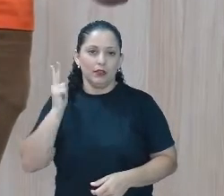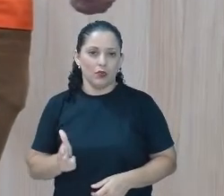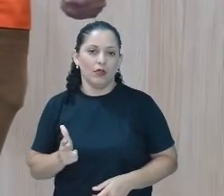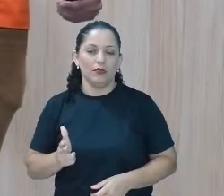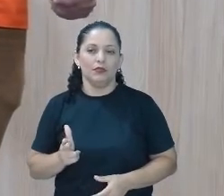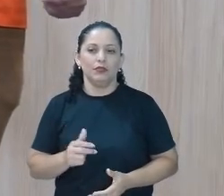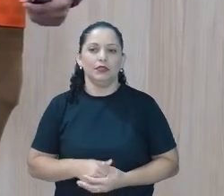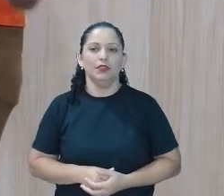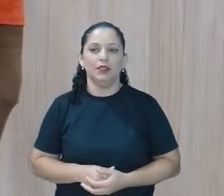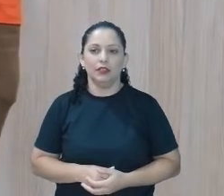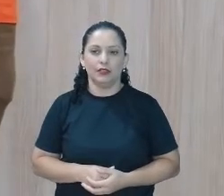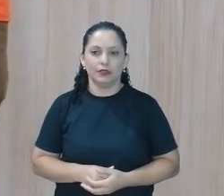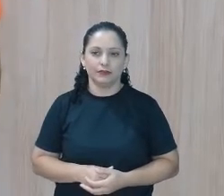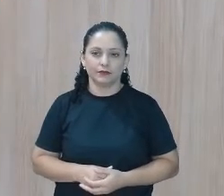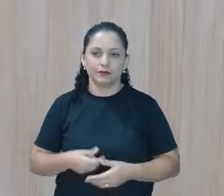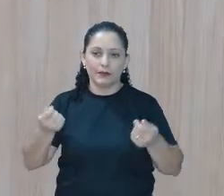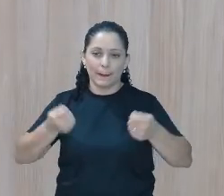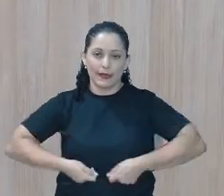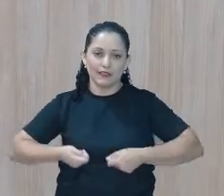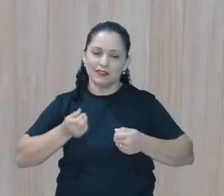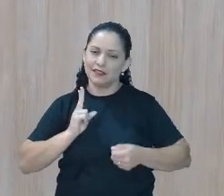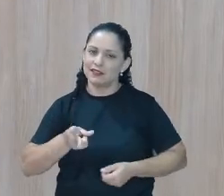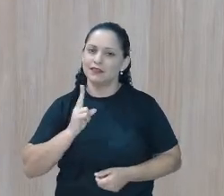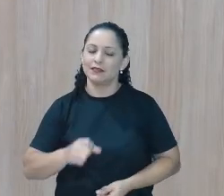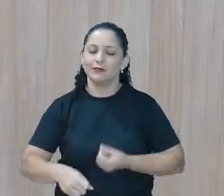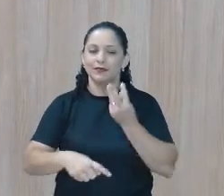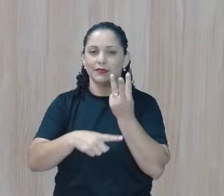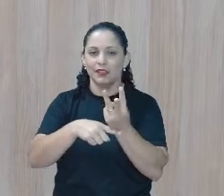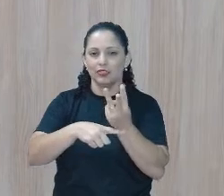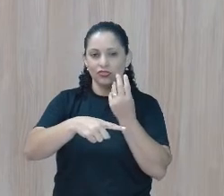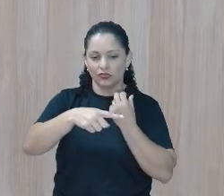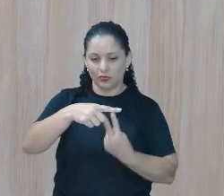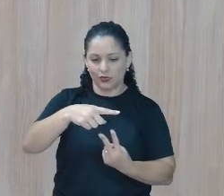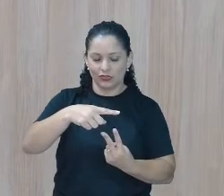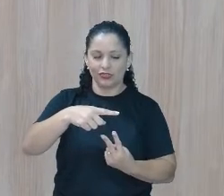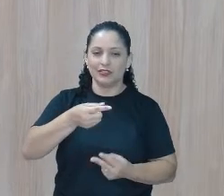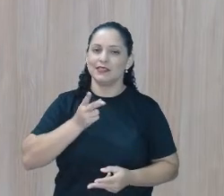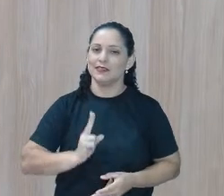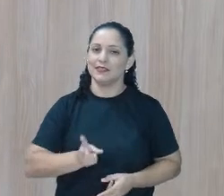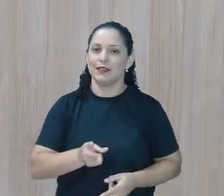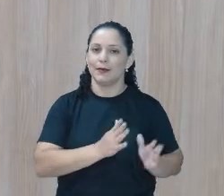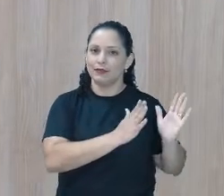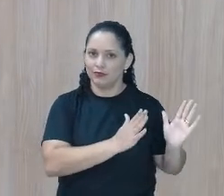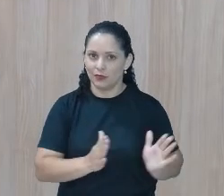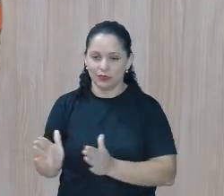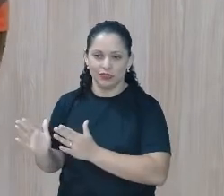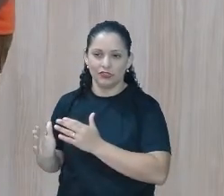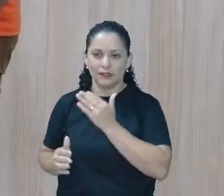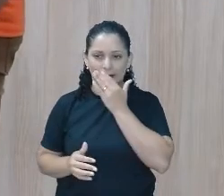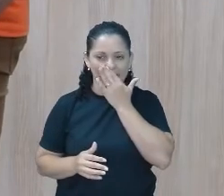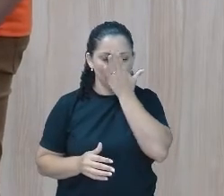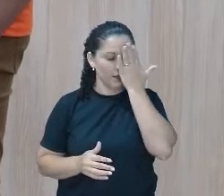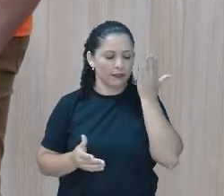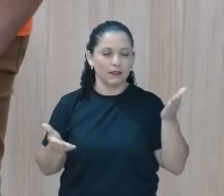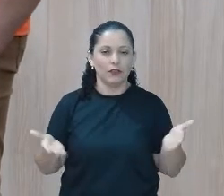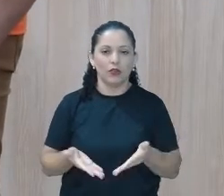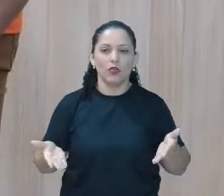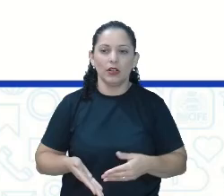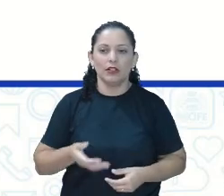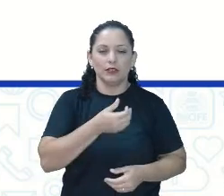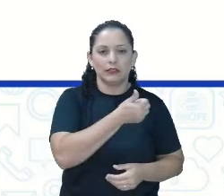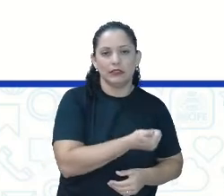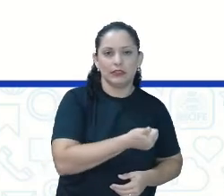3 meios. Se uma der e a outra não der, já está errado, certo? Próximo valor aí,